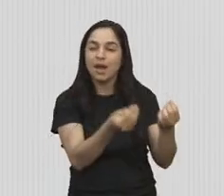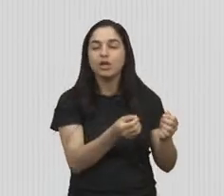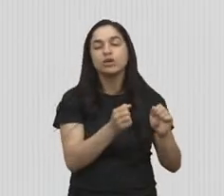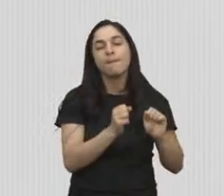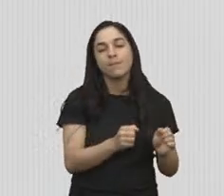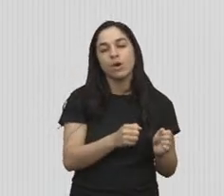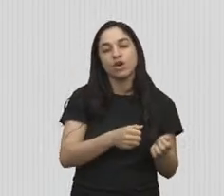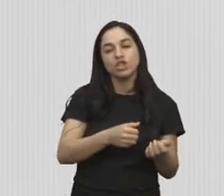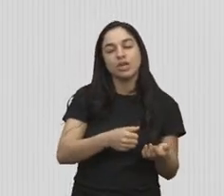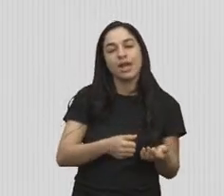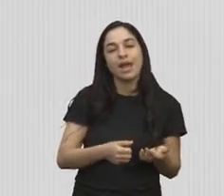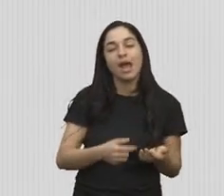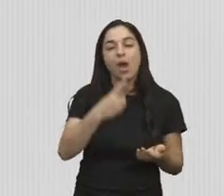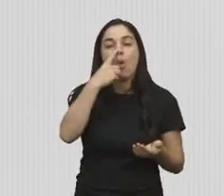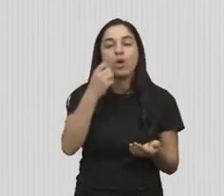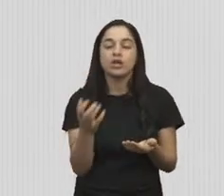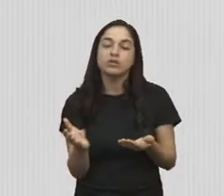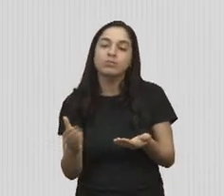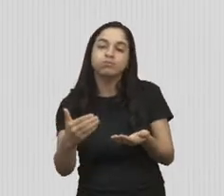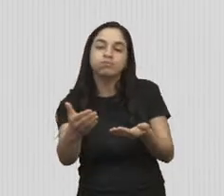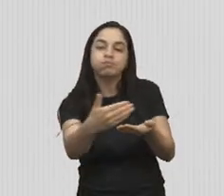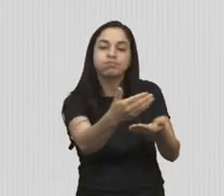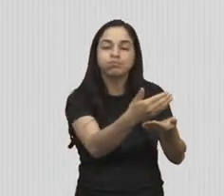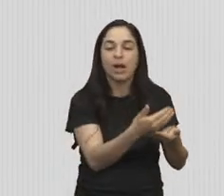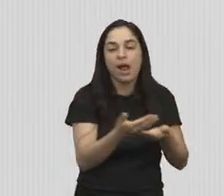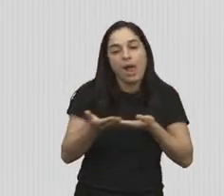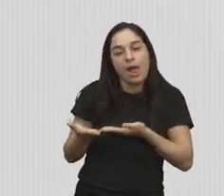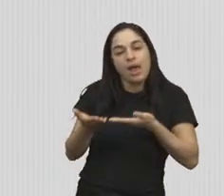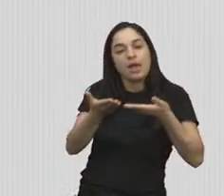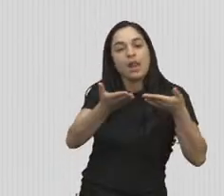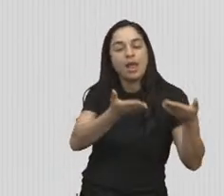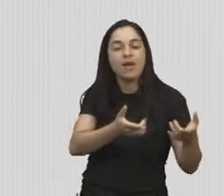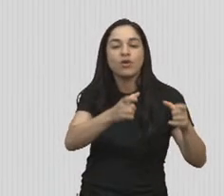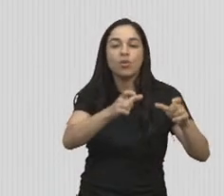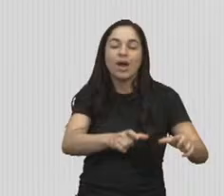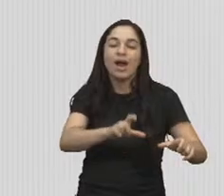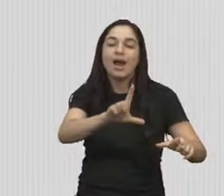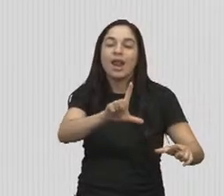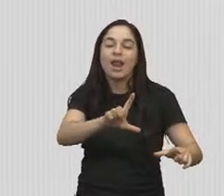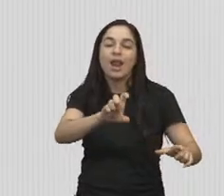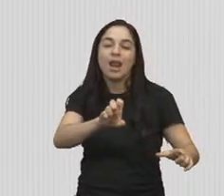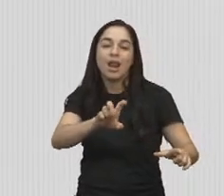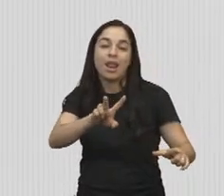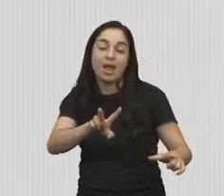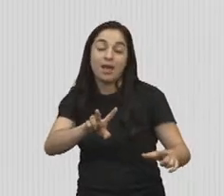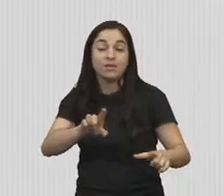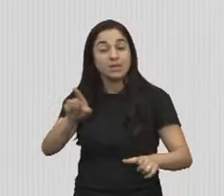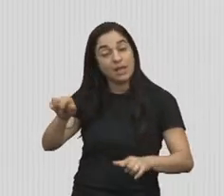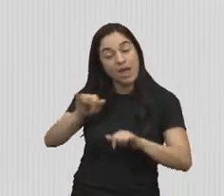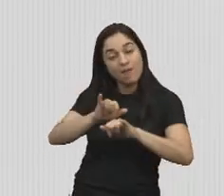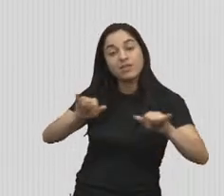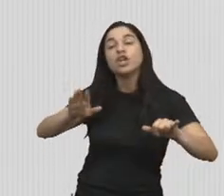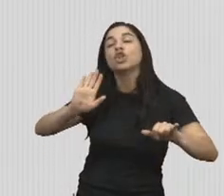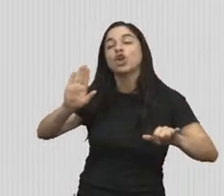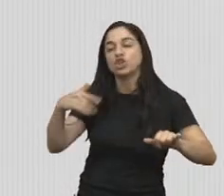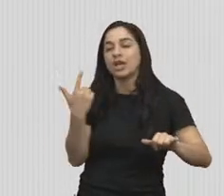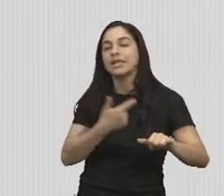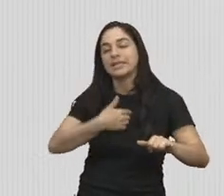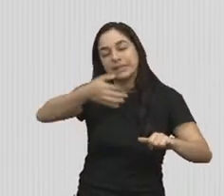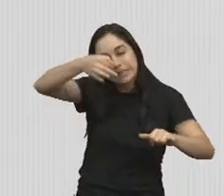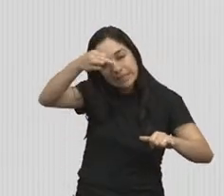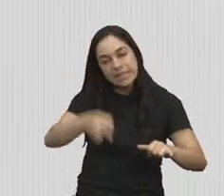nos leves da prefeitura e nos informar. Olha, a gente já fez o descarte dos resíduos da área tal e nós já descartamos de forma